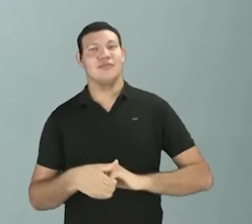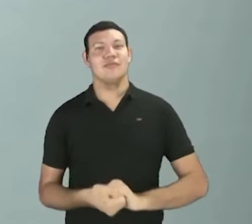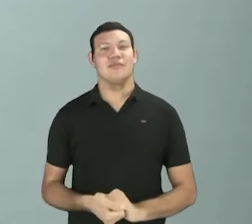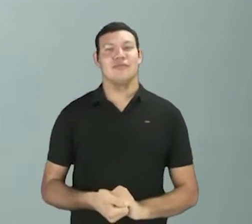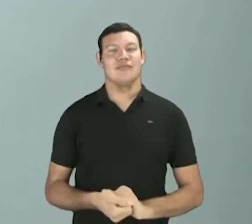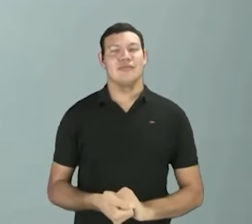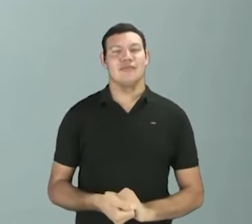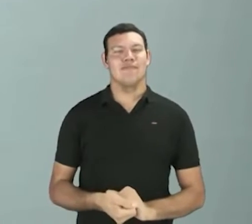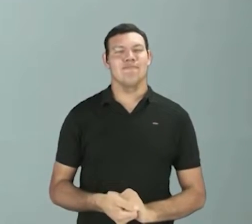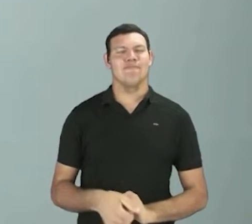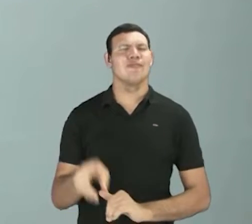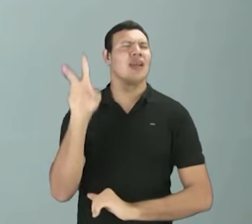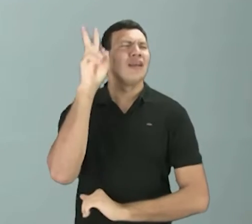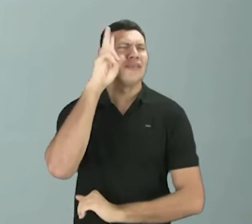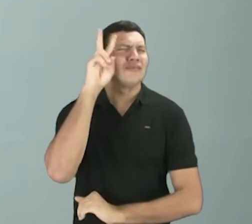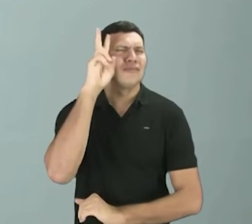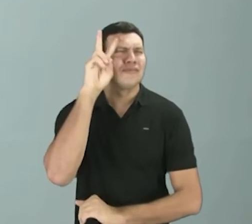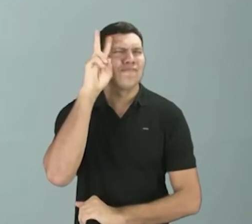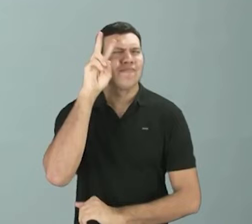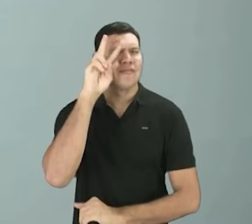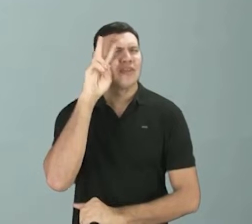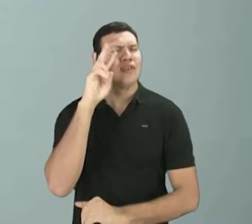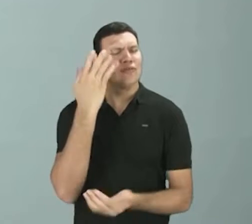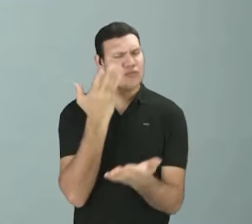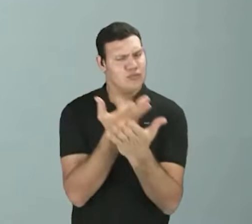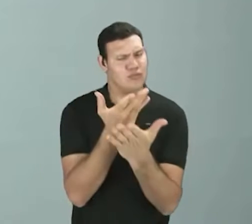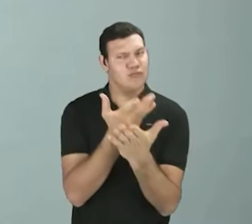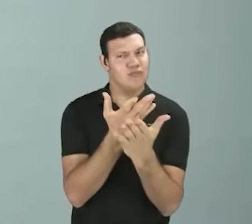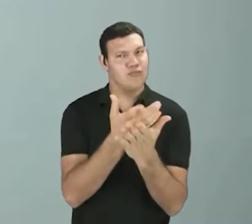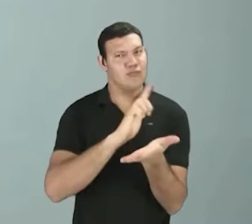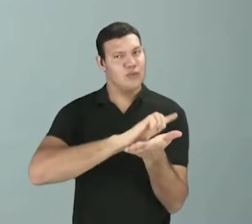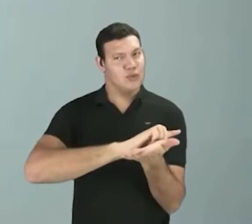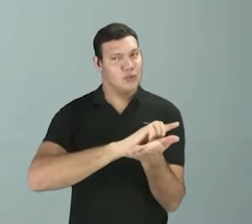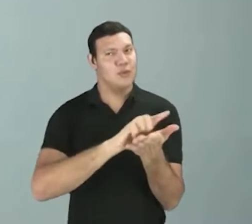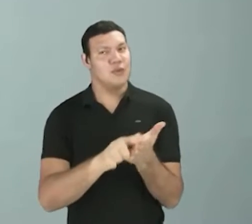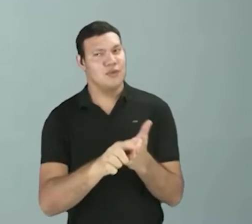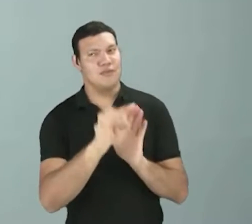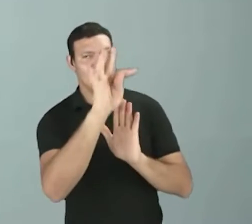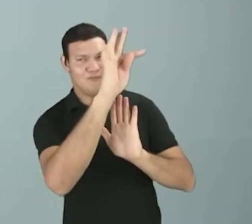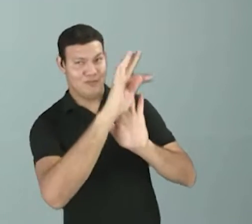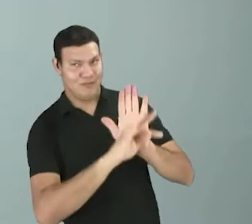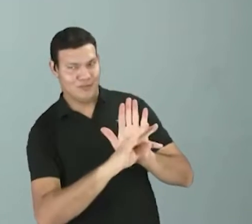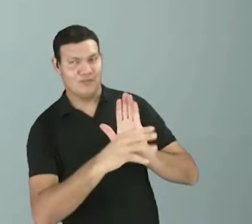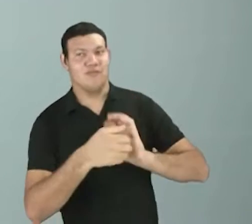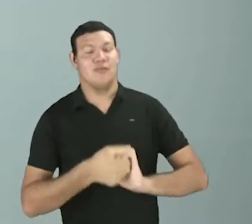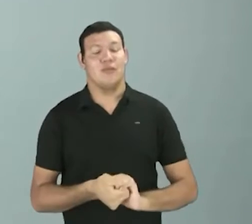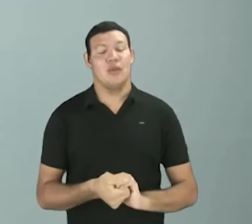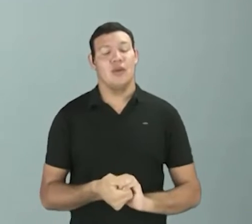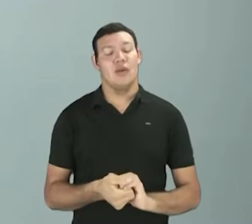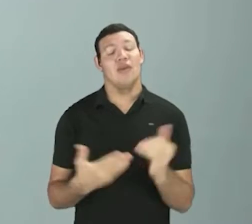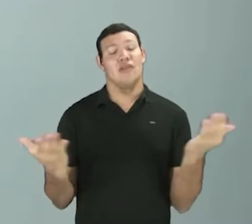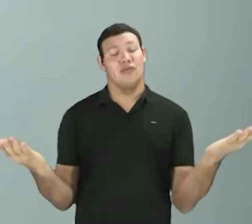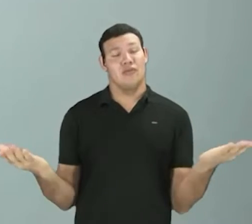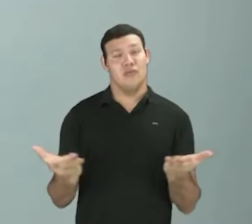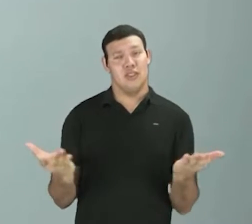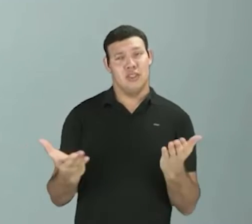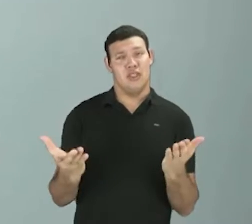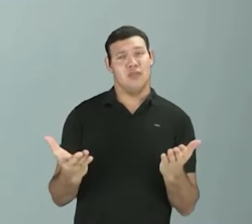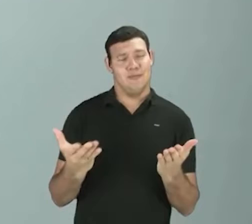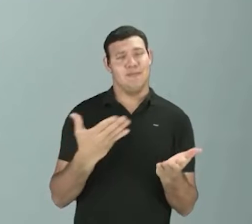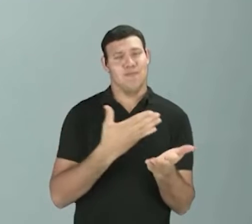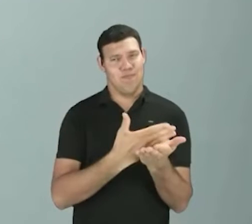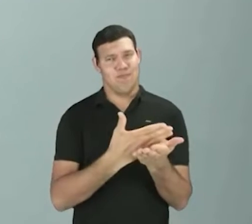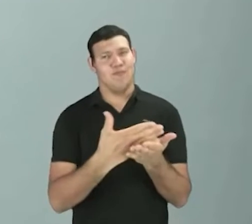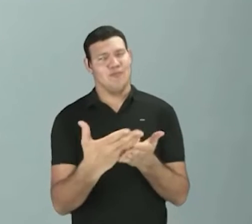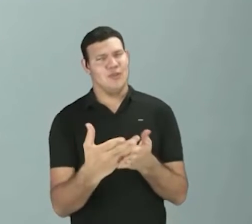Se vocês não estavam lembrados, nós estávamos trabalhando gêneros textuais na última aula e agora nós iniciamos um assunto